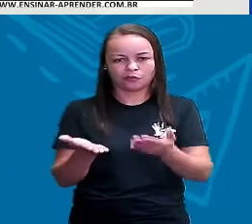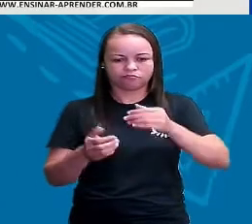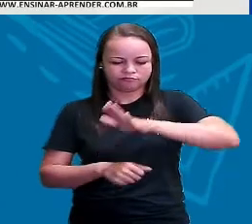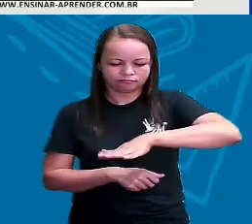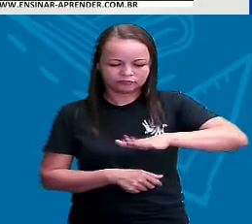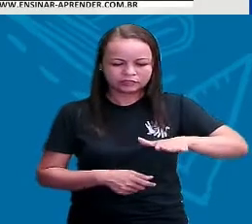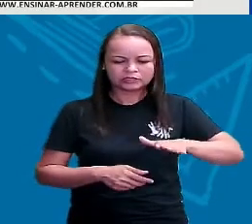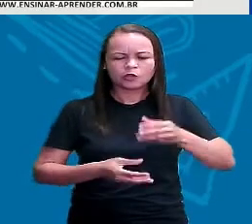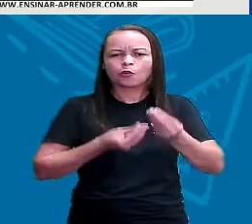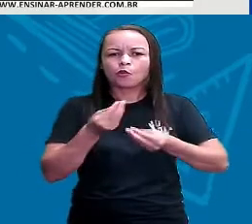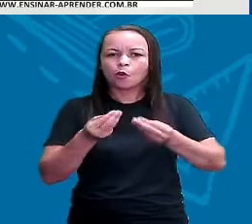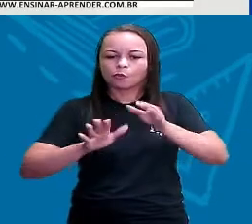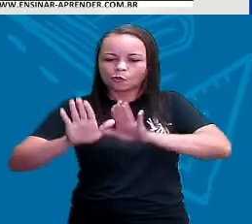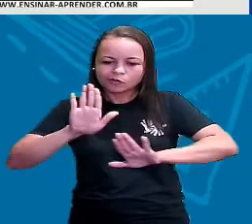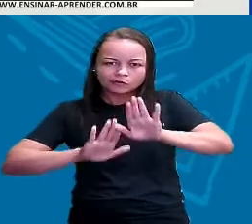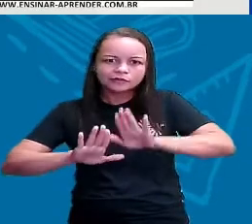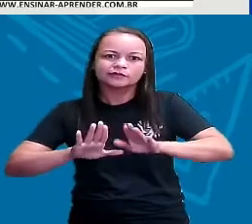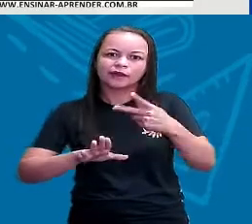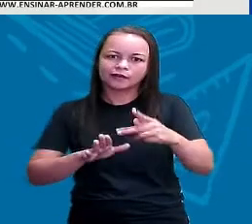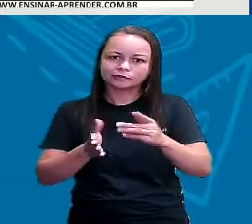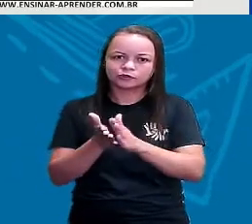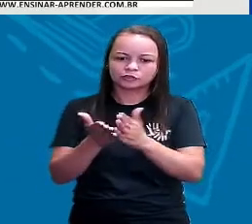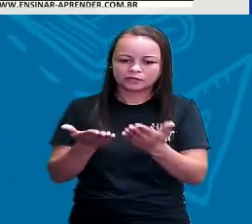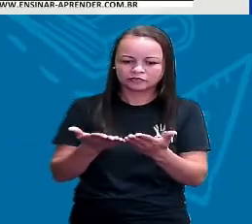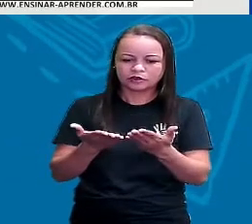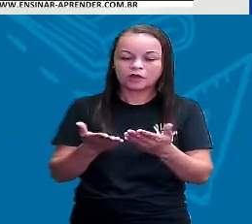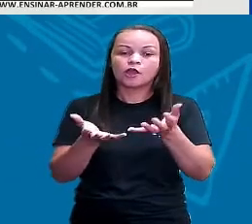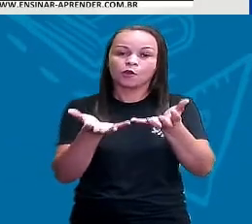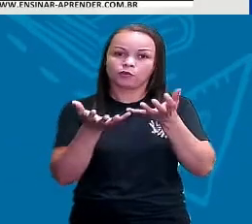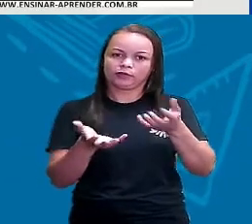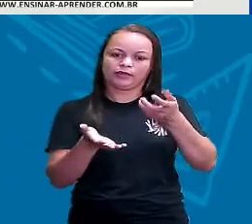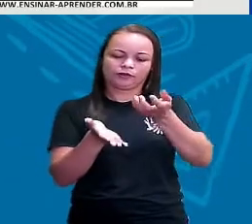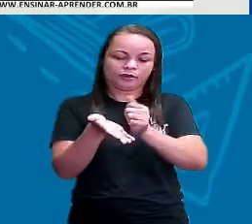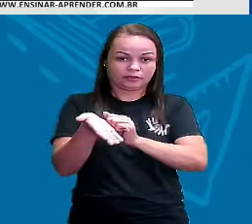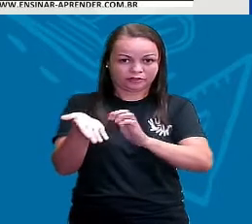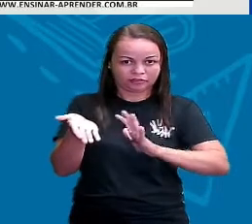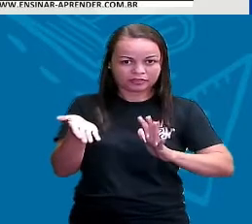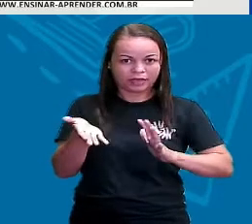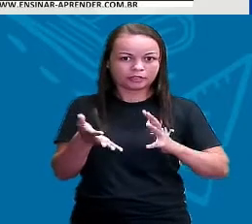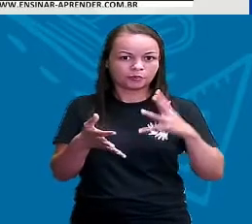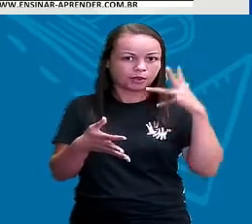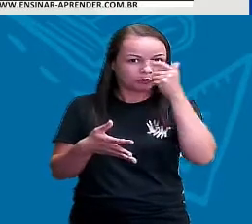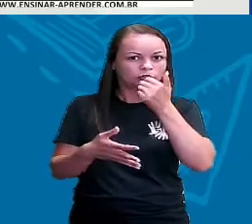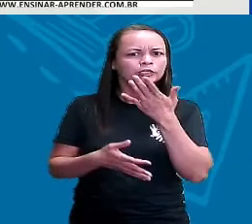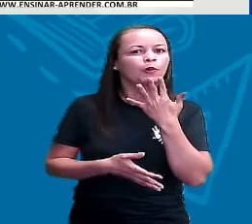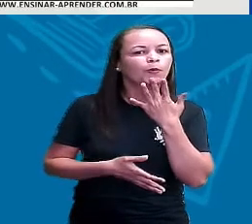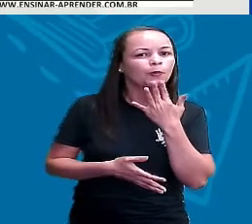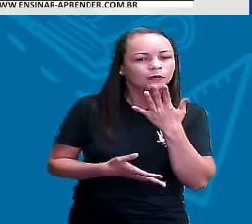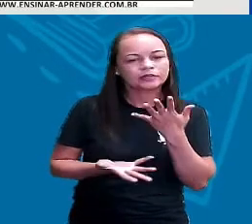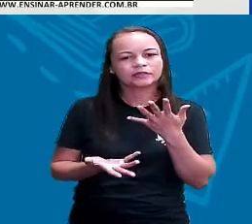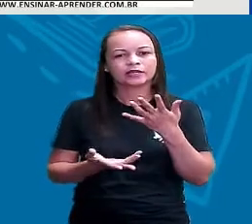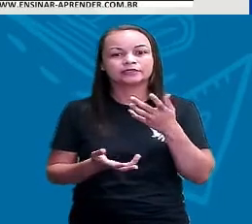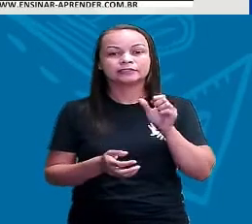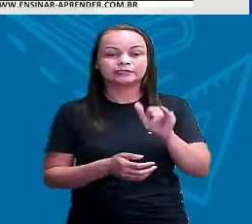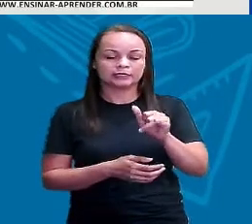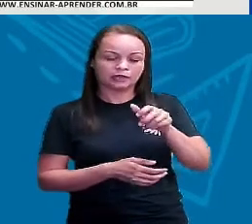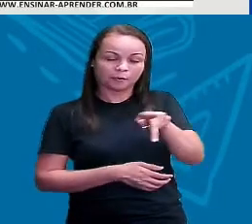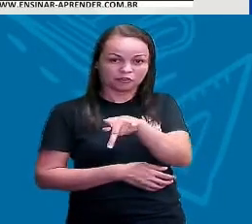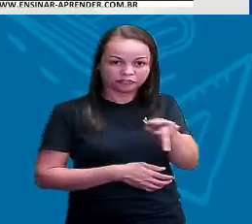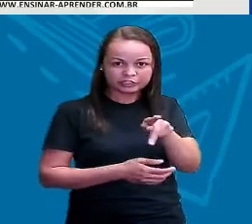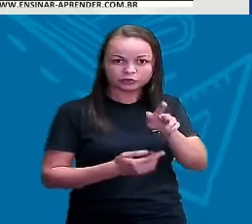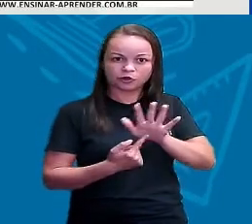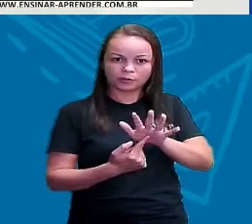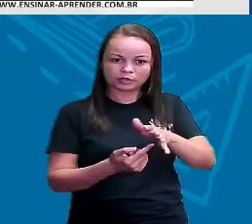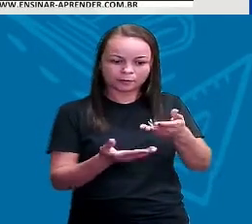como conservar. E eu quero essas atividades bem coloridas, tá, gente? Se a professora passar para vocês, deixa ela bem colorida. Quanto